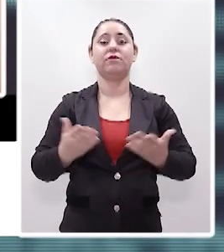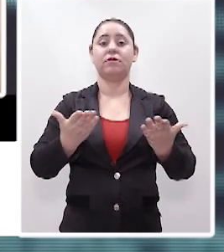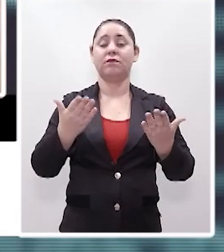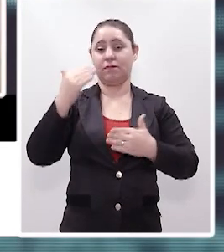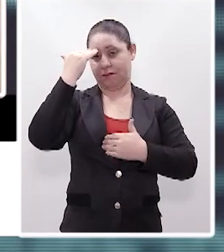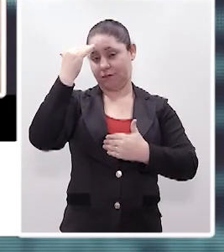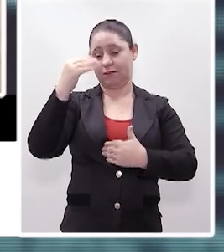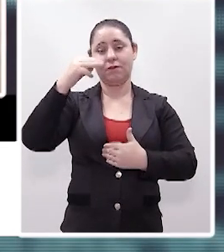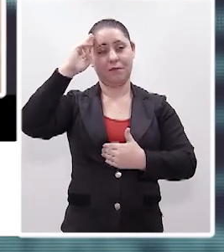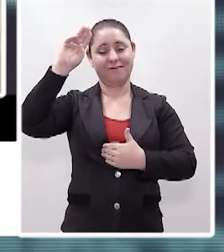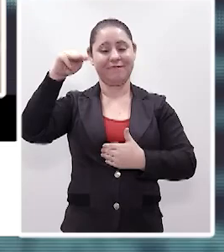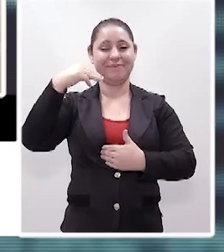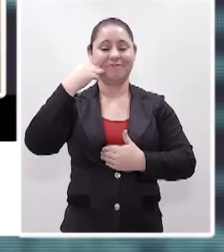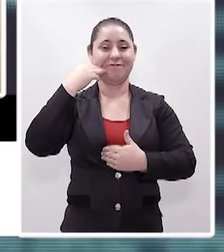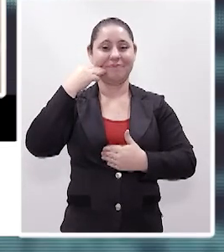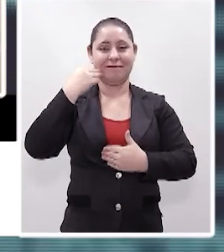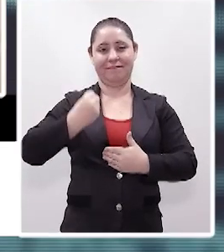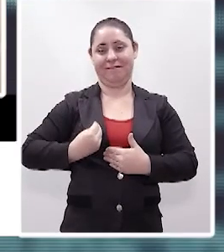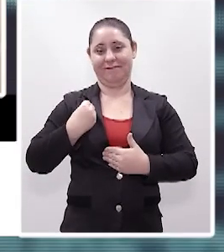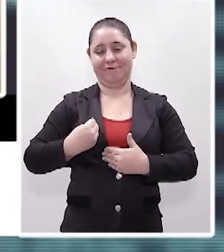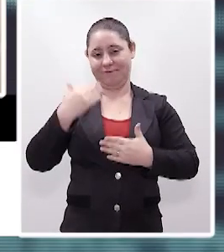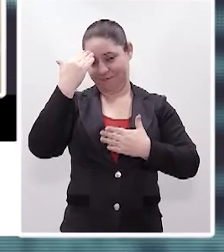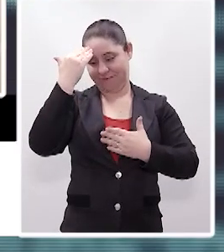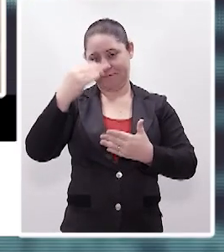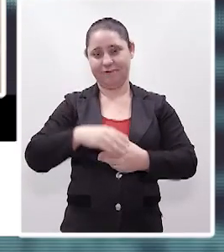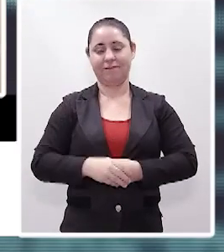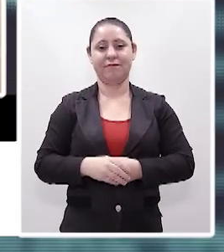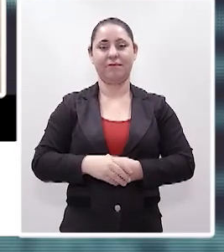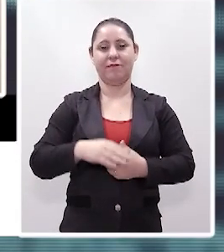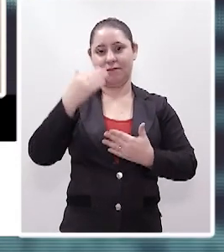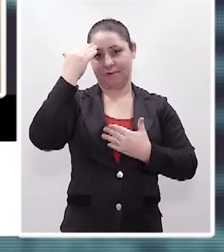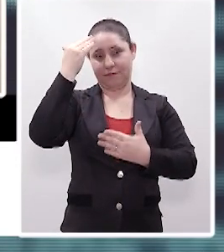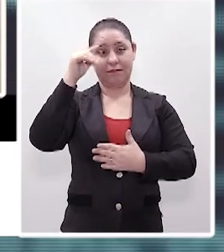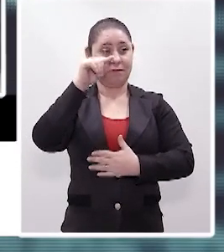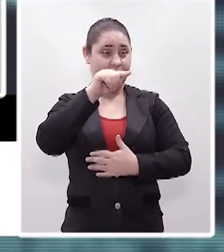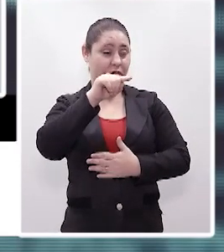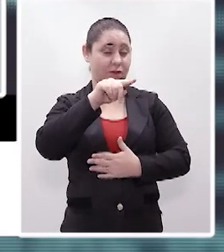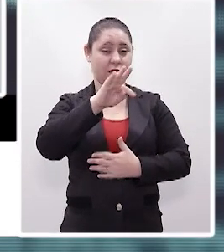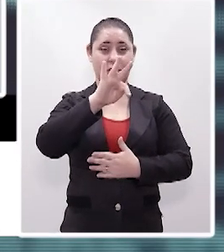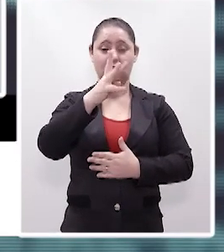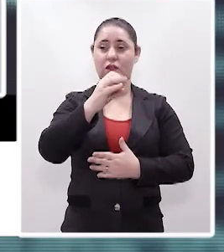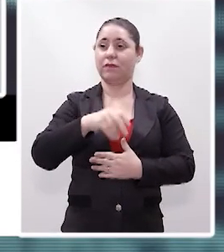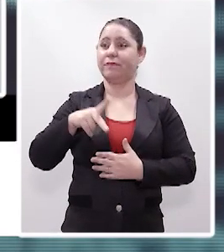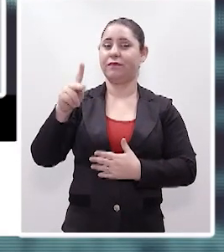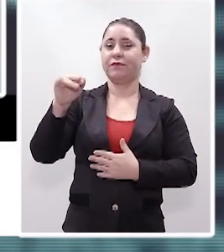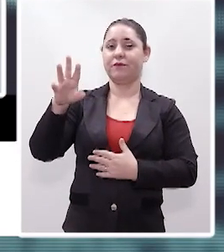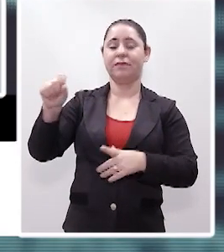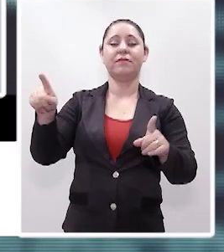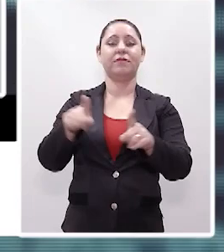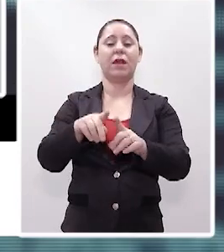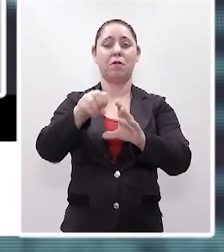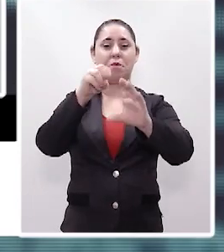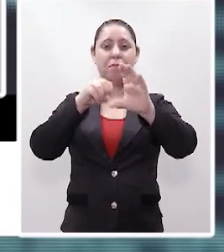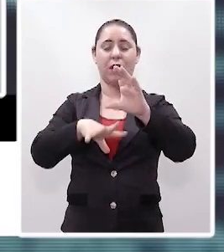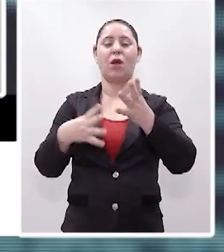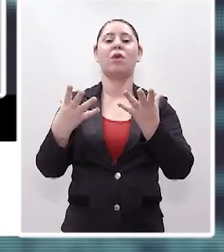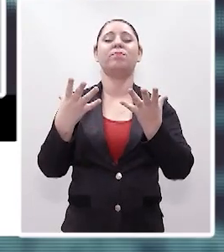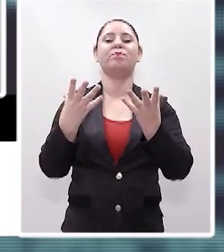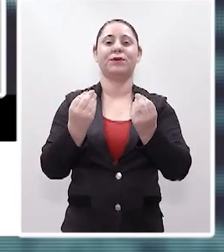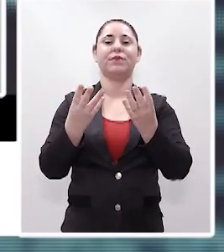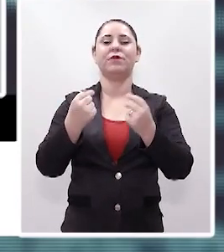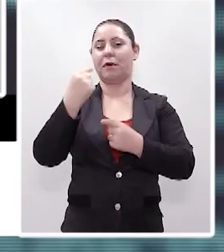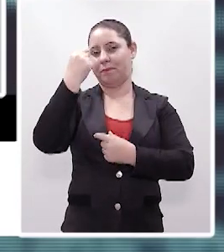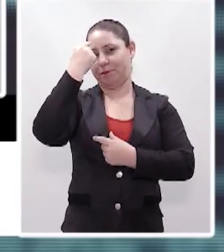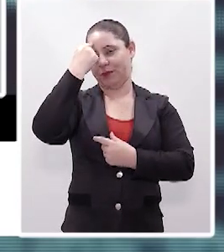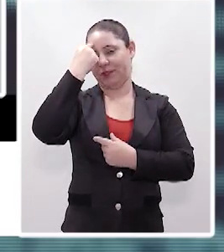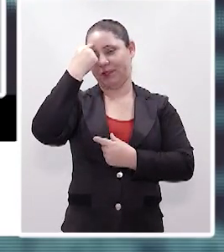Gostaria de agradecer também a Maritê. Muito obrigado, Maritê, pela participação. Obrigada a você, Thiago, e a Karine também. Compartilho dos